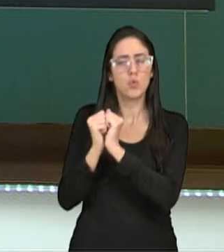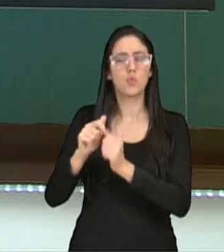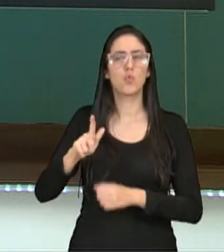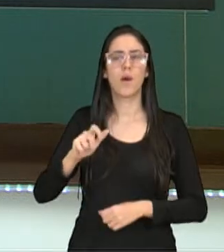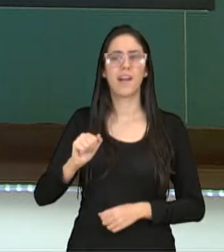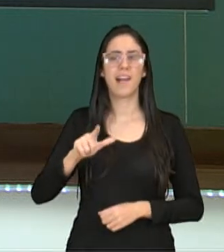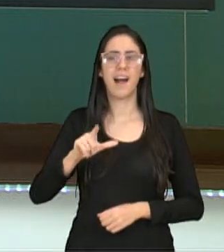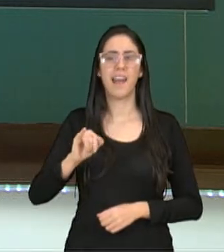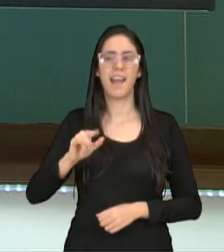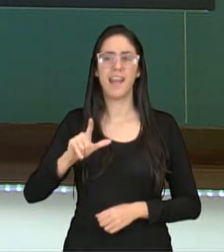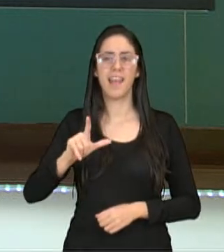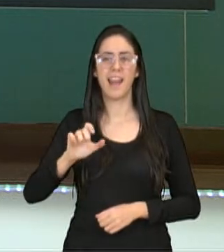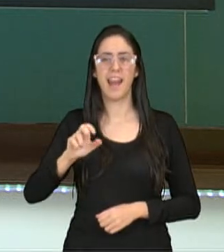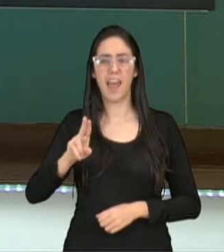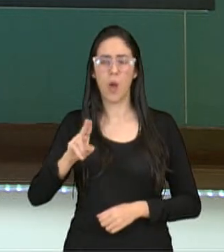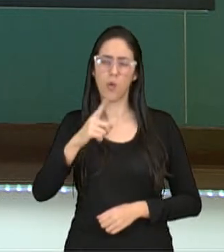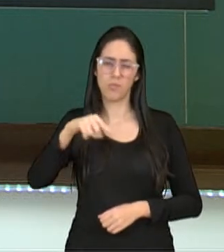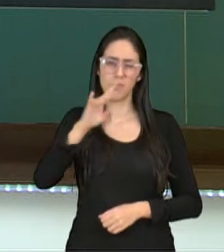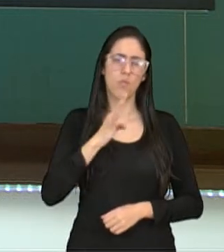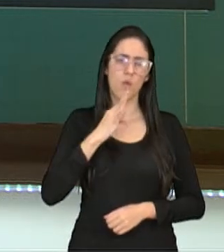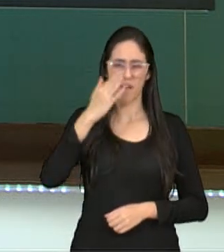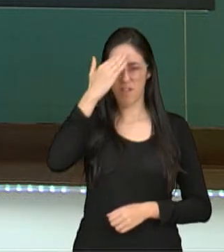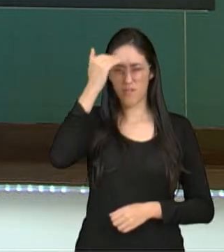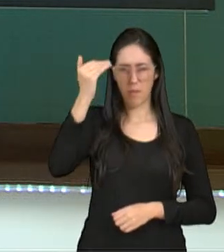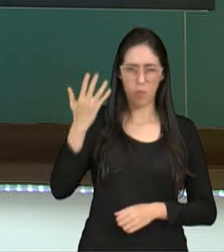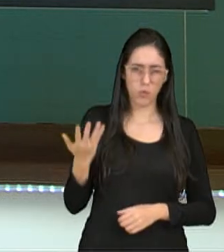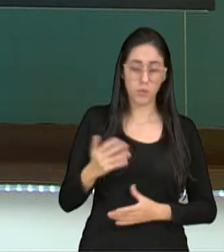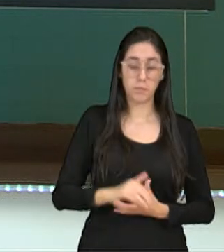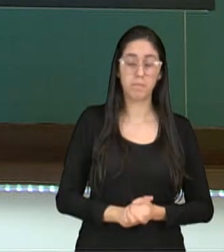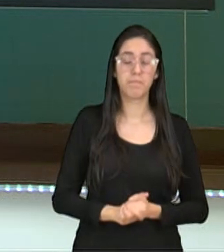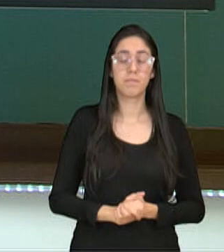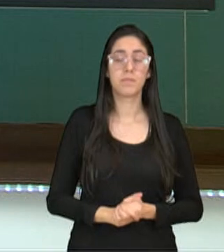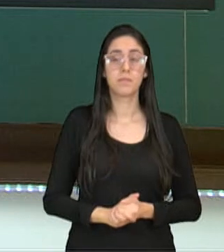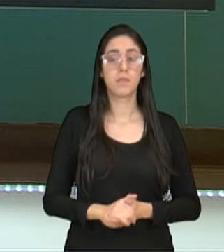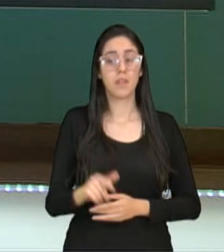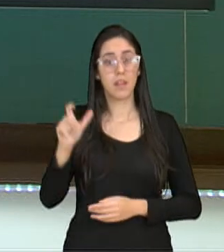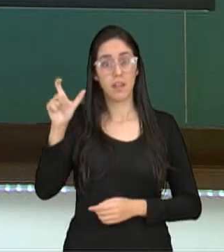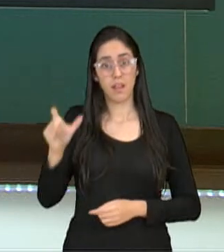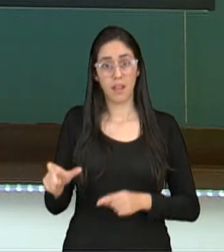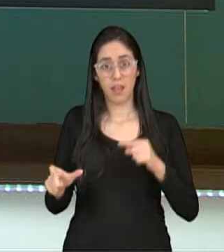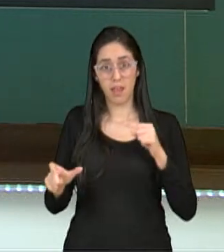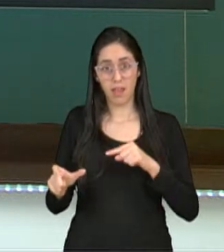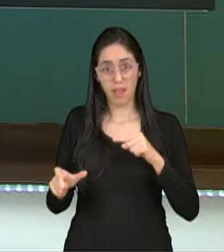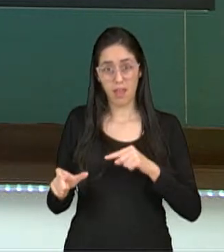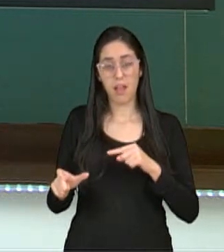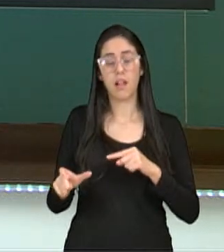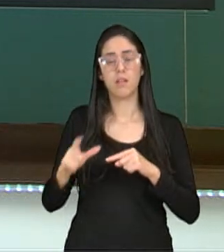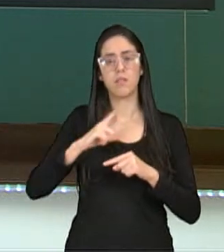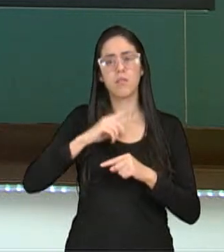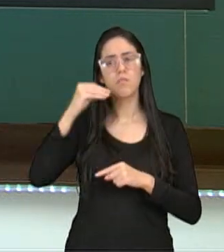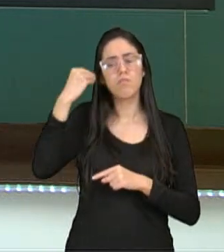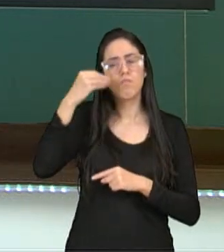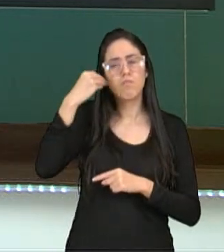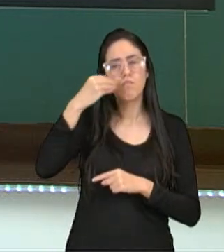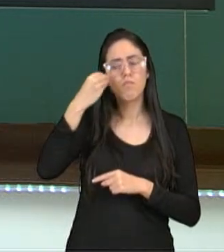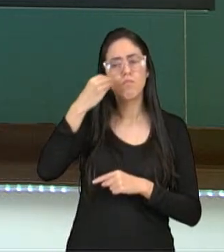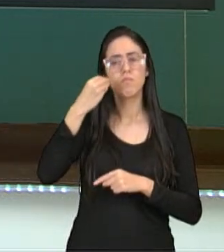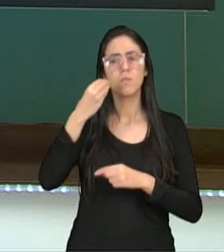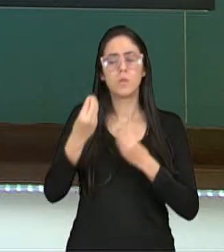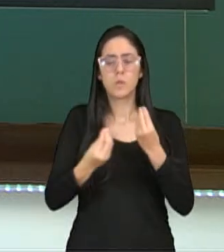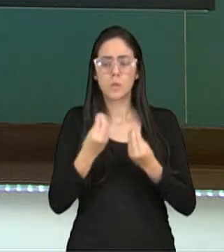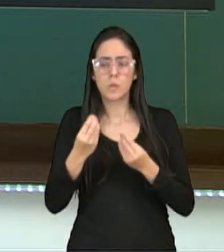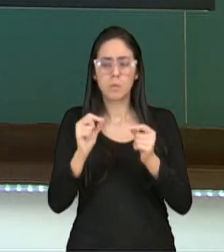já conversou várias vezes sobre ele. E ele fez experimentos exatamente para